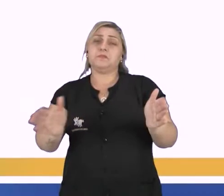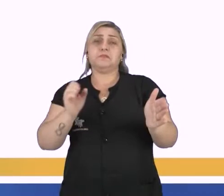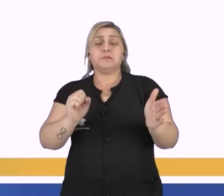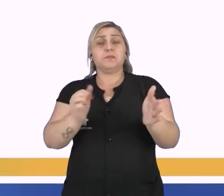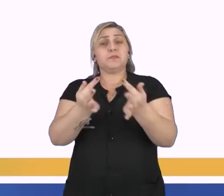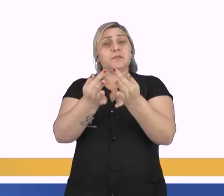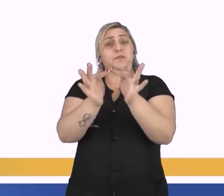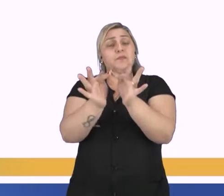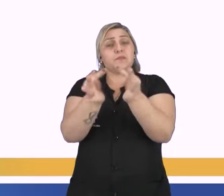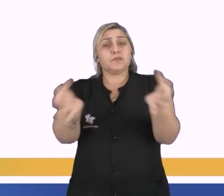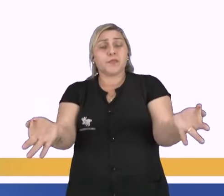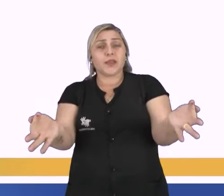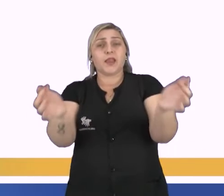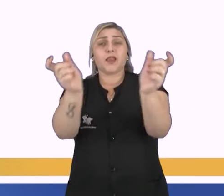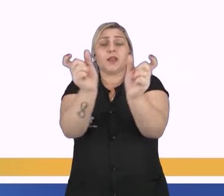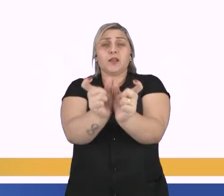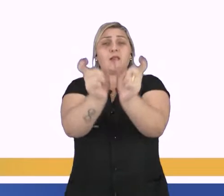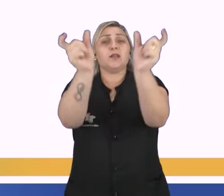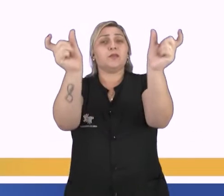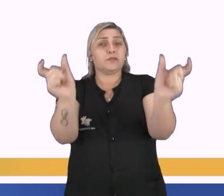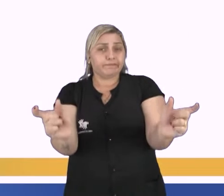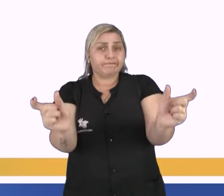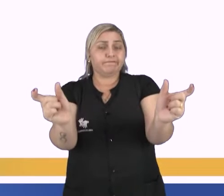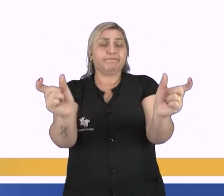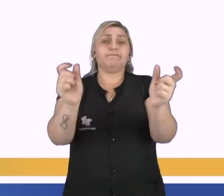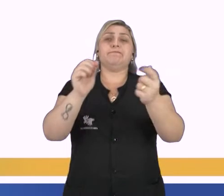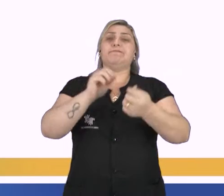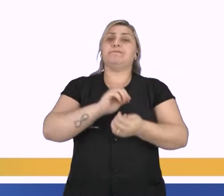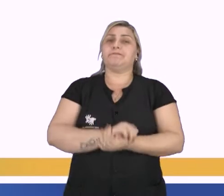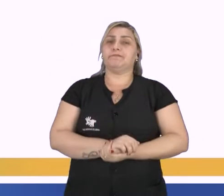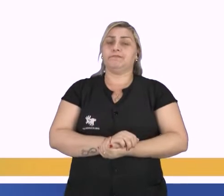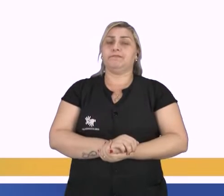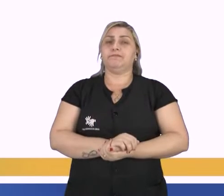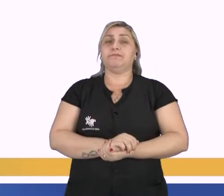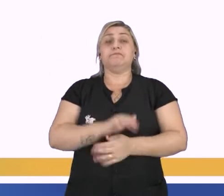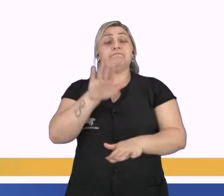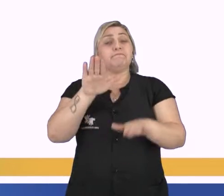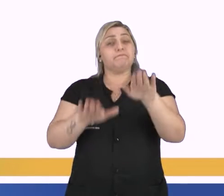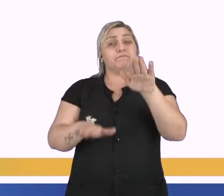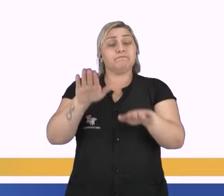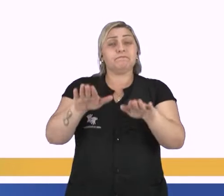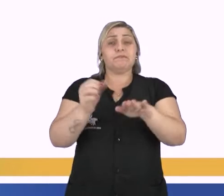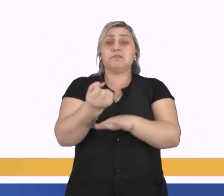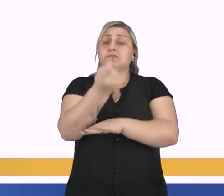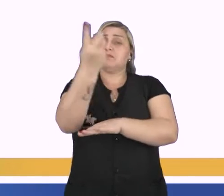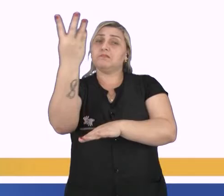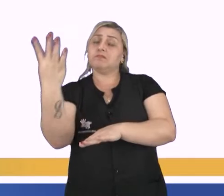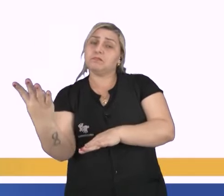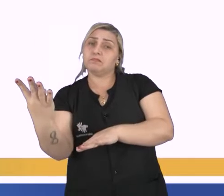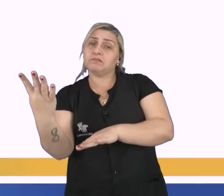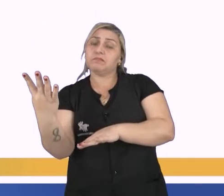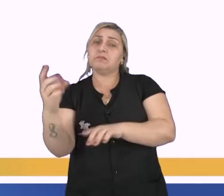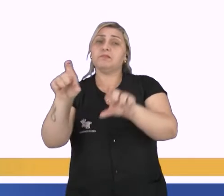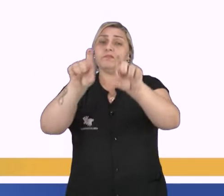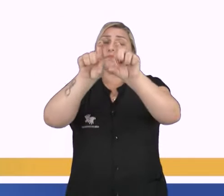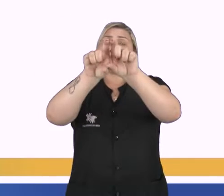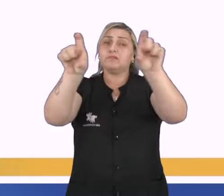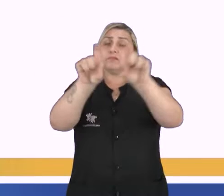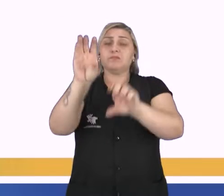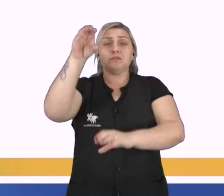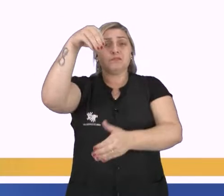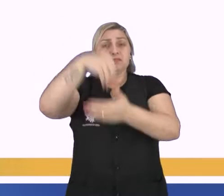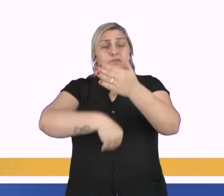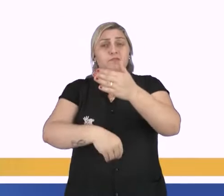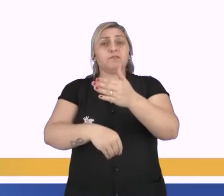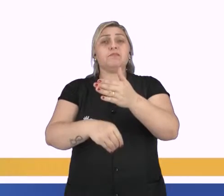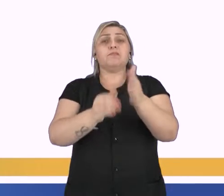ser simples e o período que pode ser composto. Vai depender da quantidade de orações ali dentro